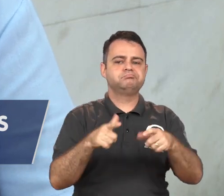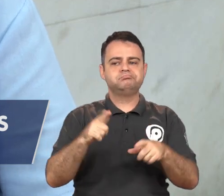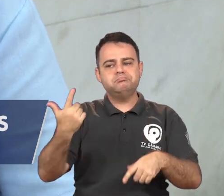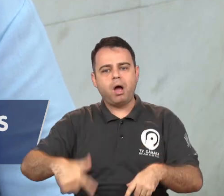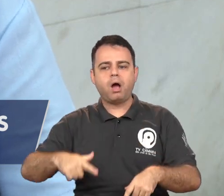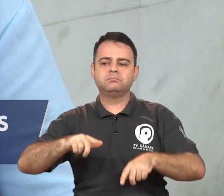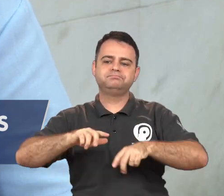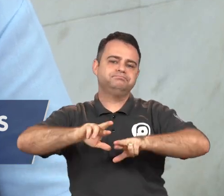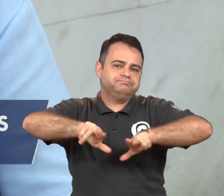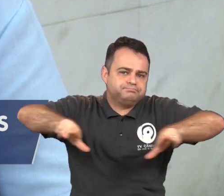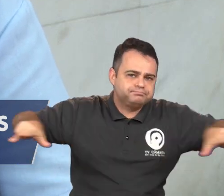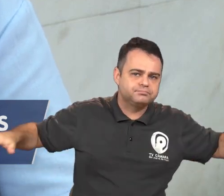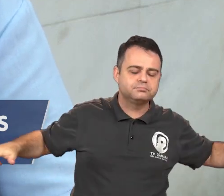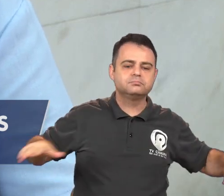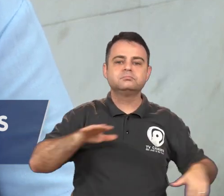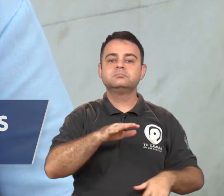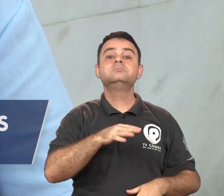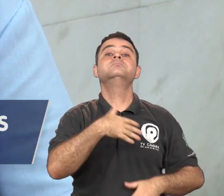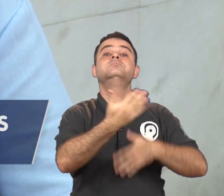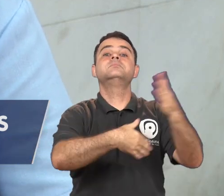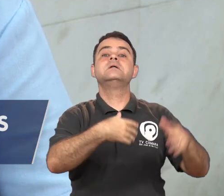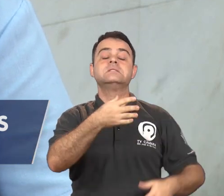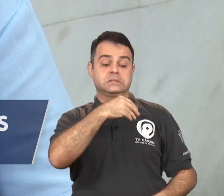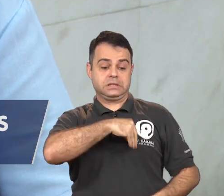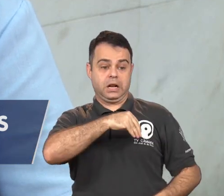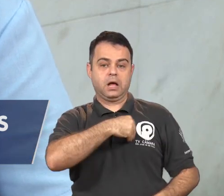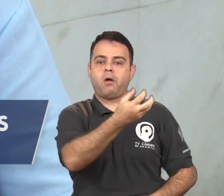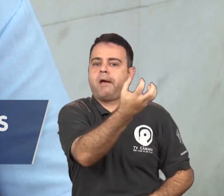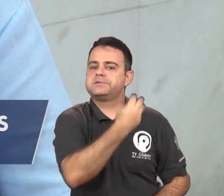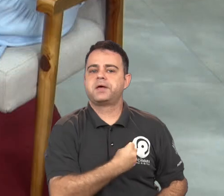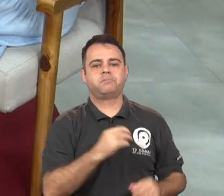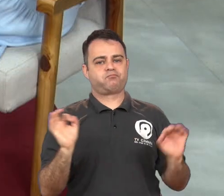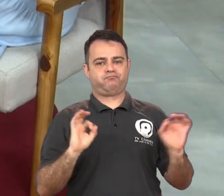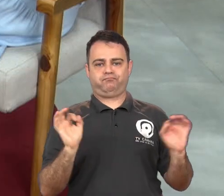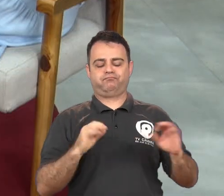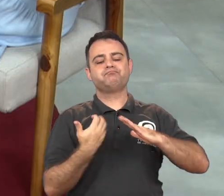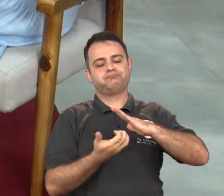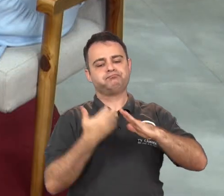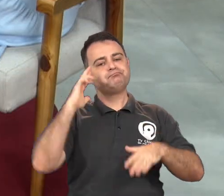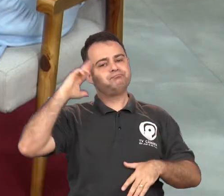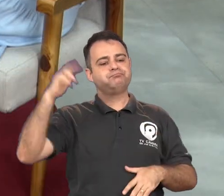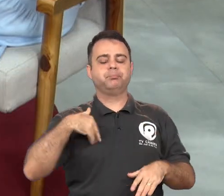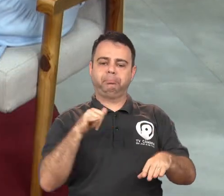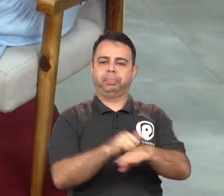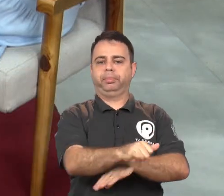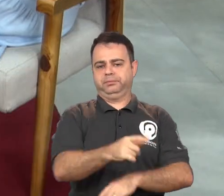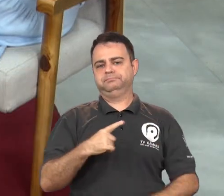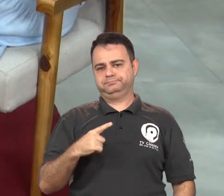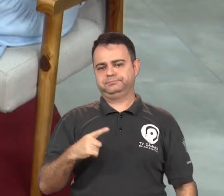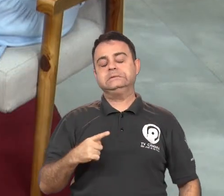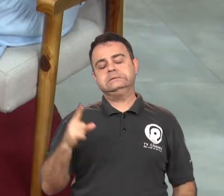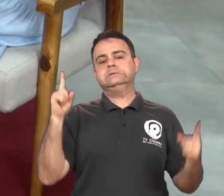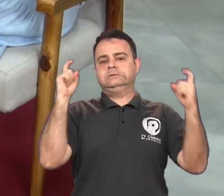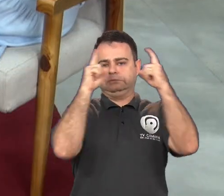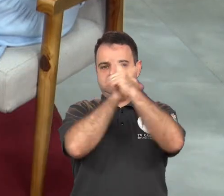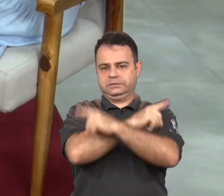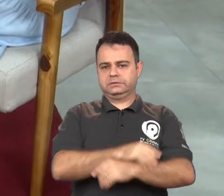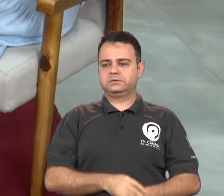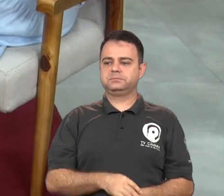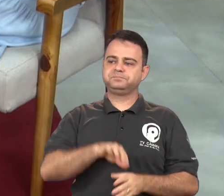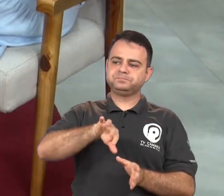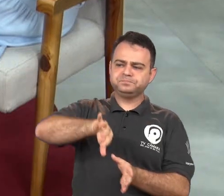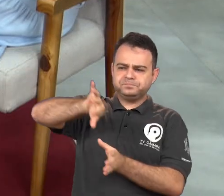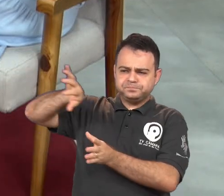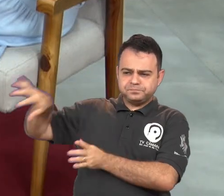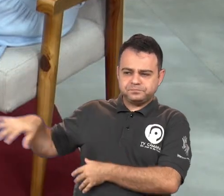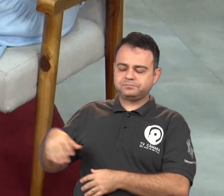depois não recebem por aquilo que foram contratados. Isso é muito difícil. Vereadora, tem um trabalho da senhora também, um projeto relacionado